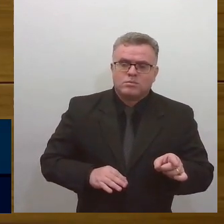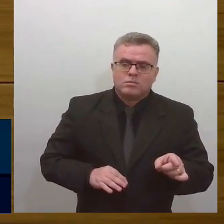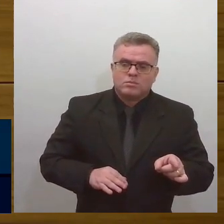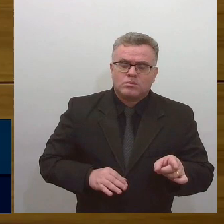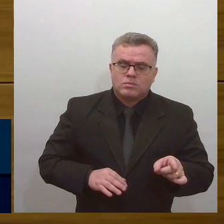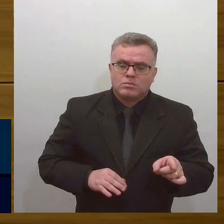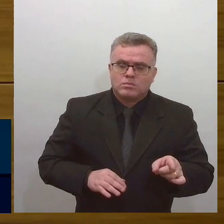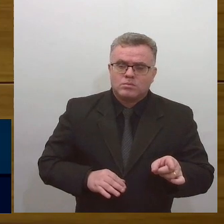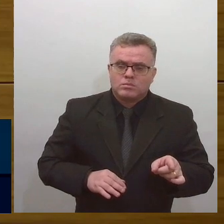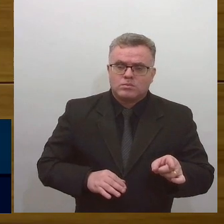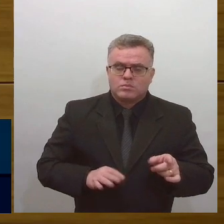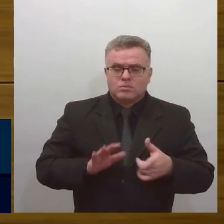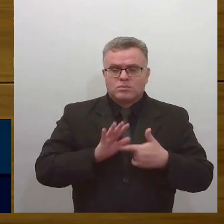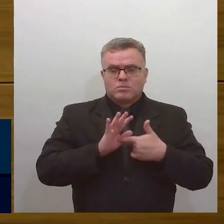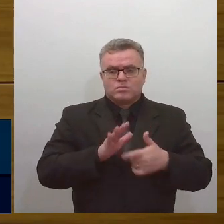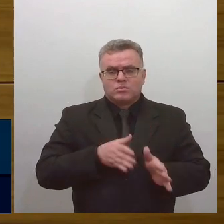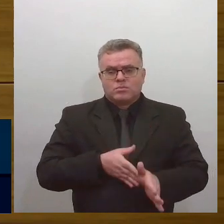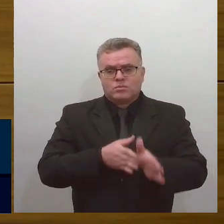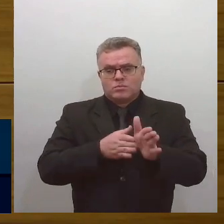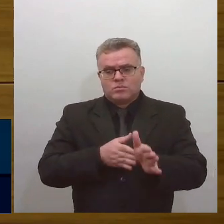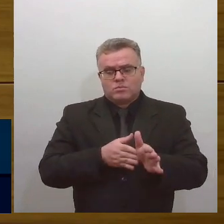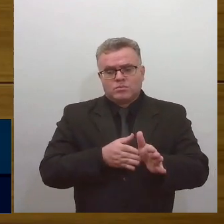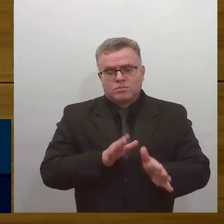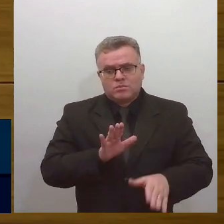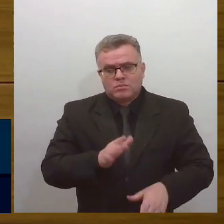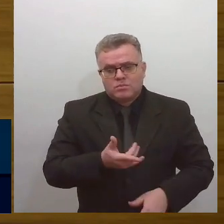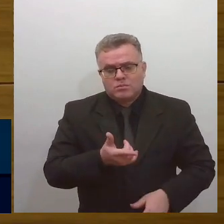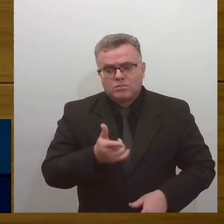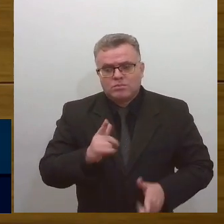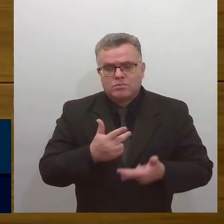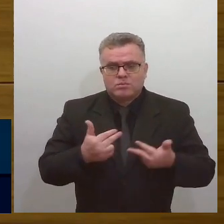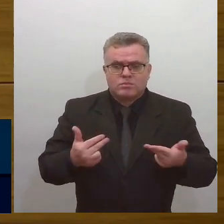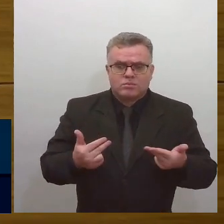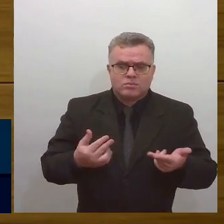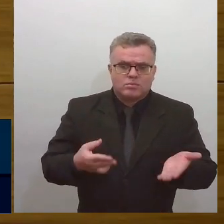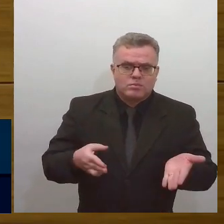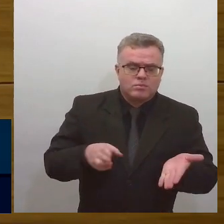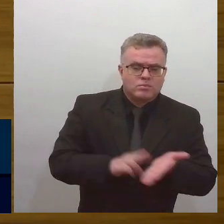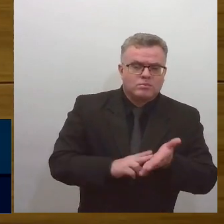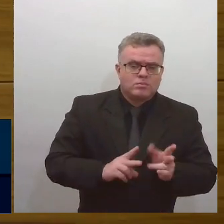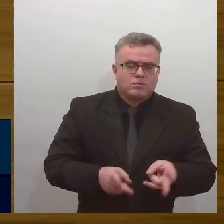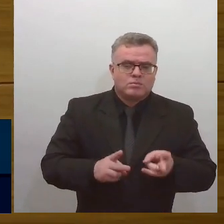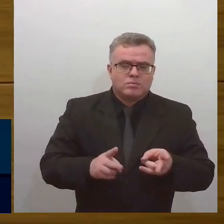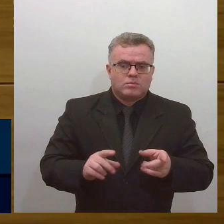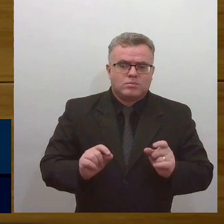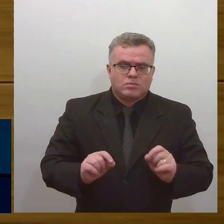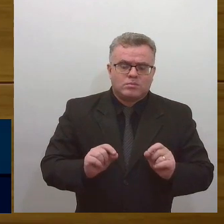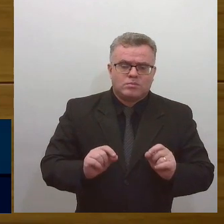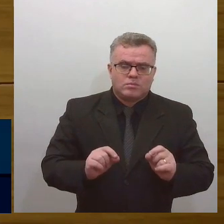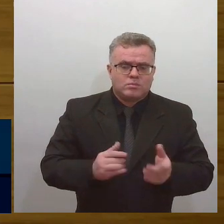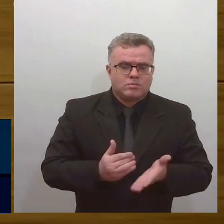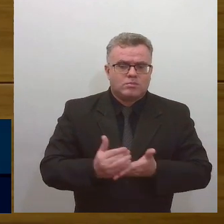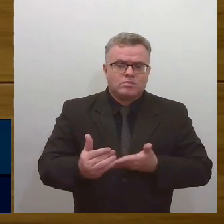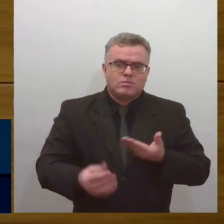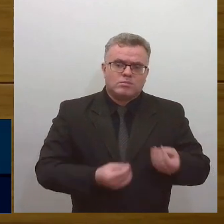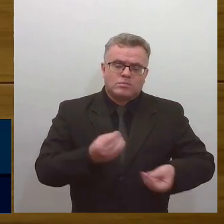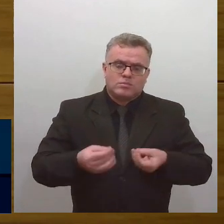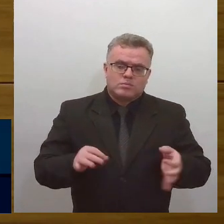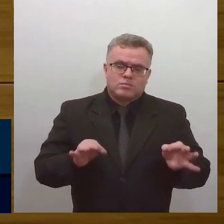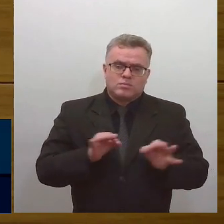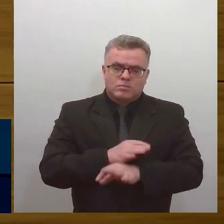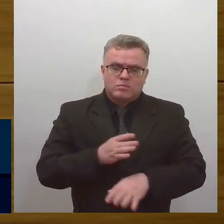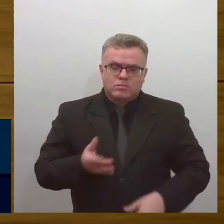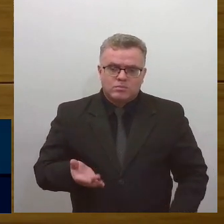Vertentes Mas tem uma outra vertente que você inicia por ali chega pertinho de